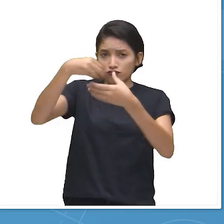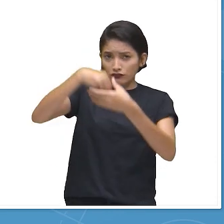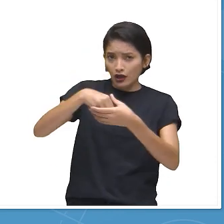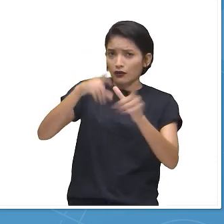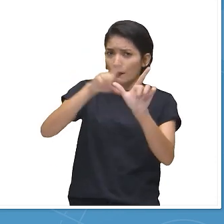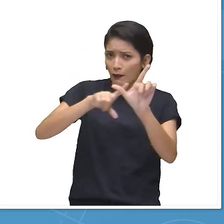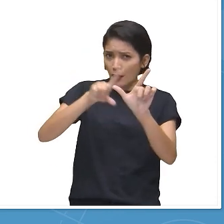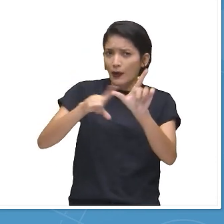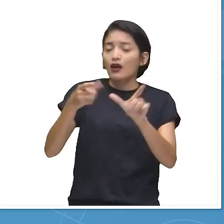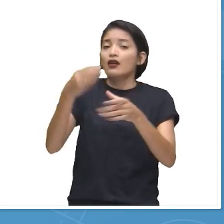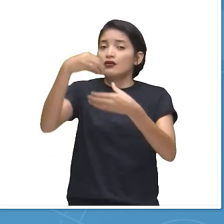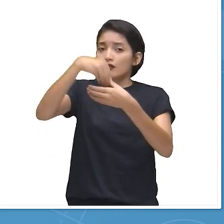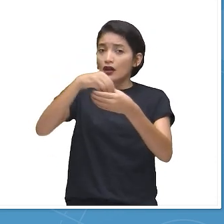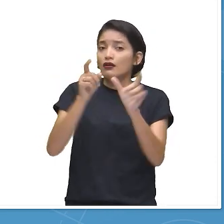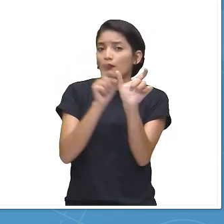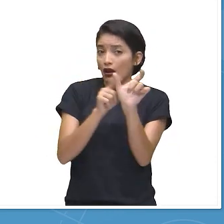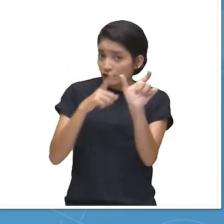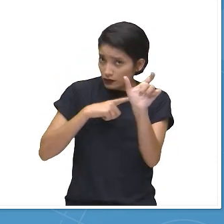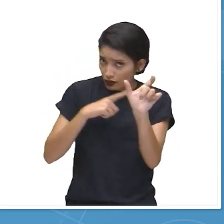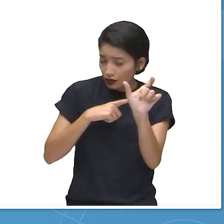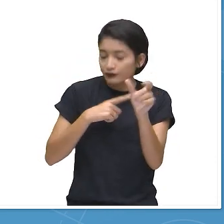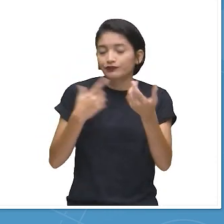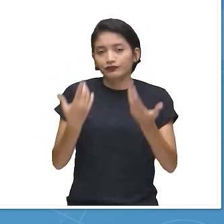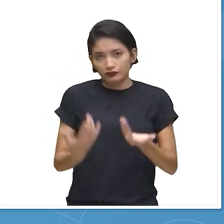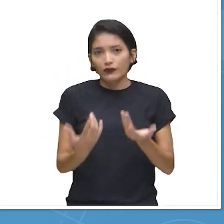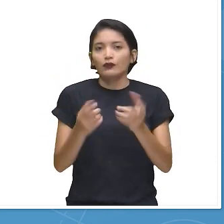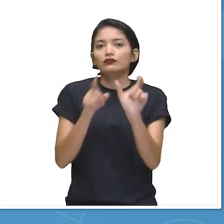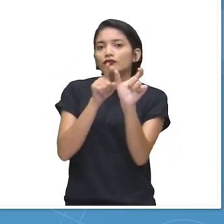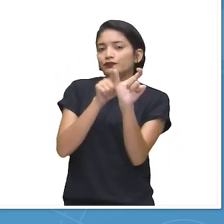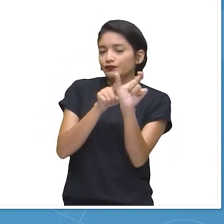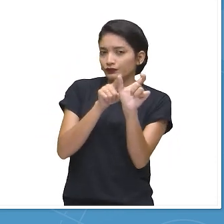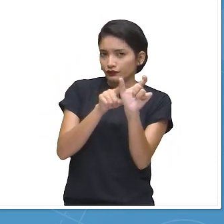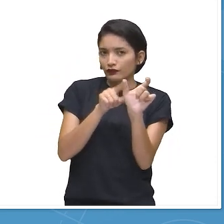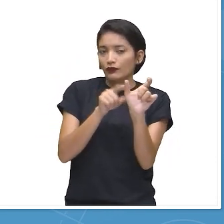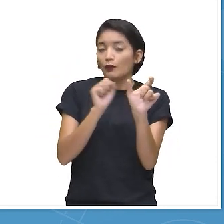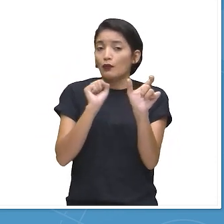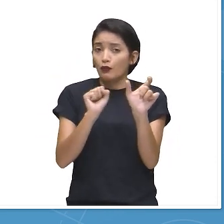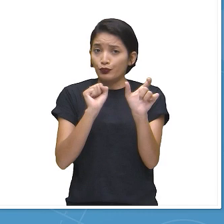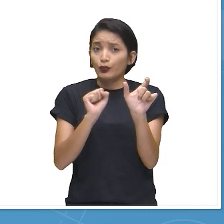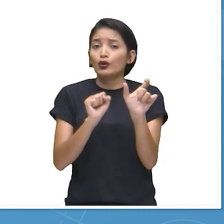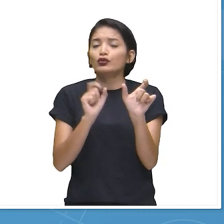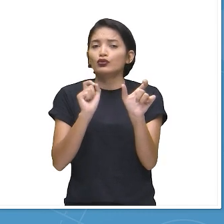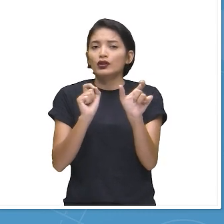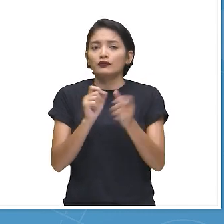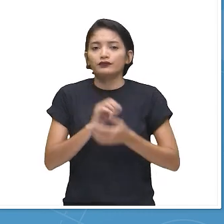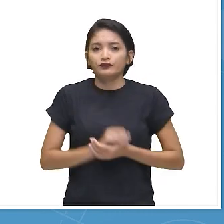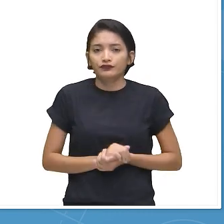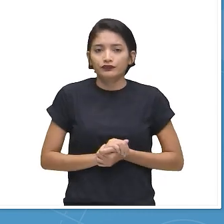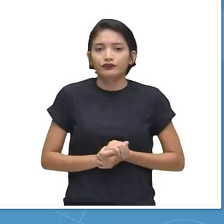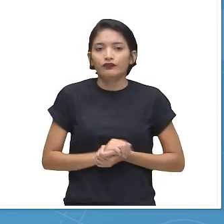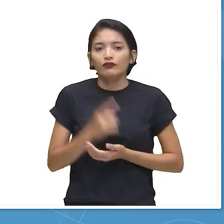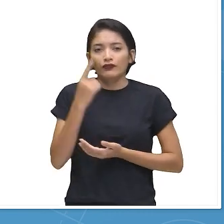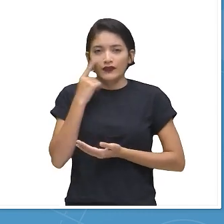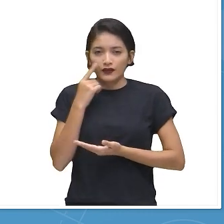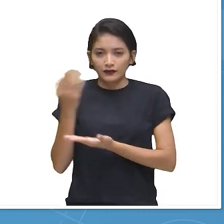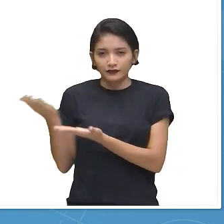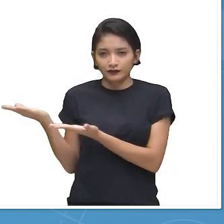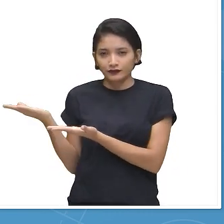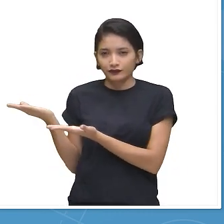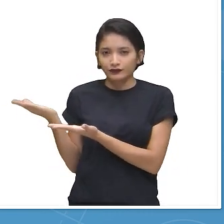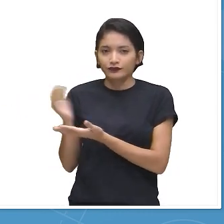estas palavras possuem. Então, as palavras podem ser classificadas em